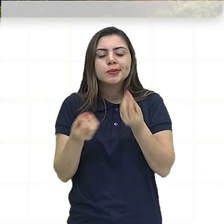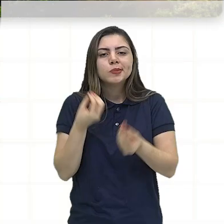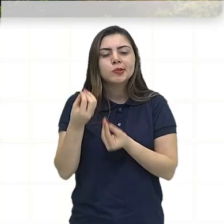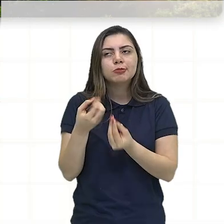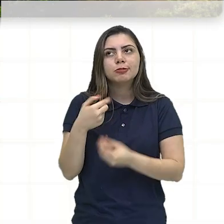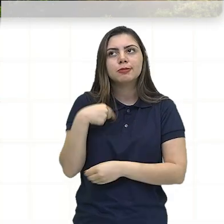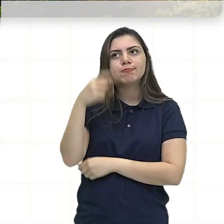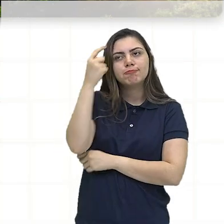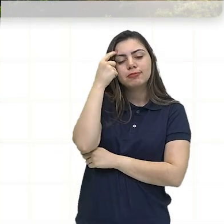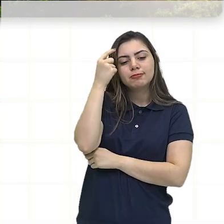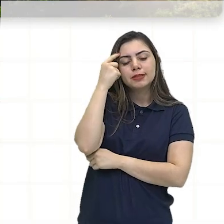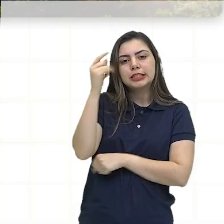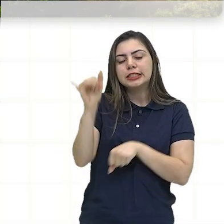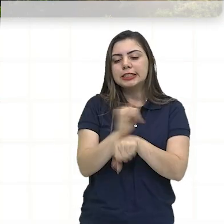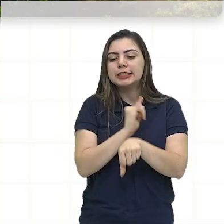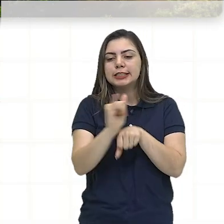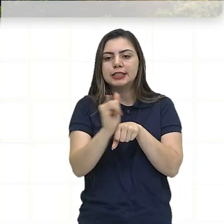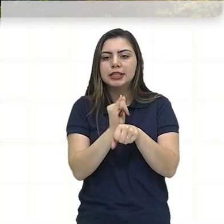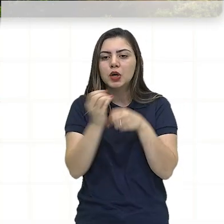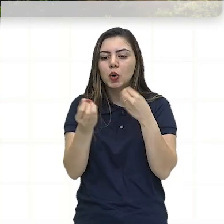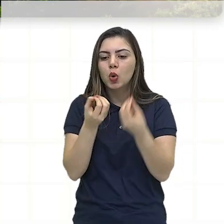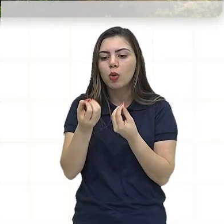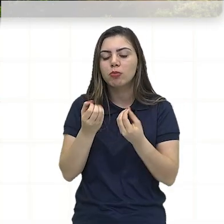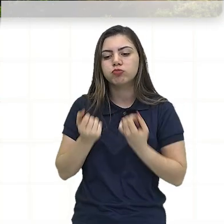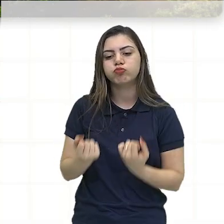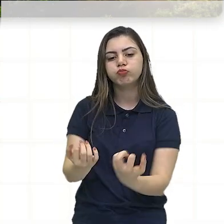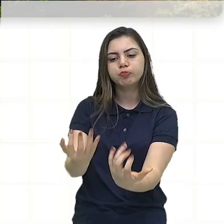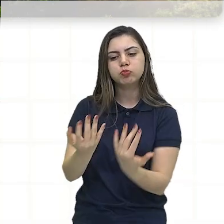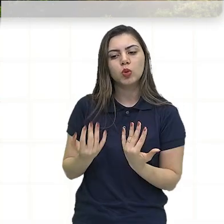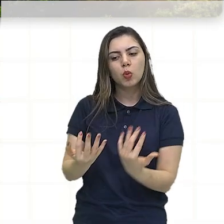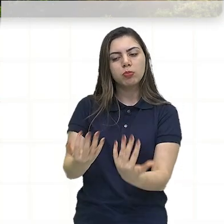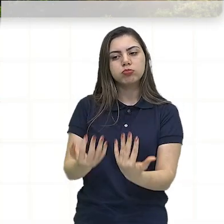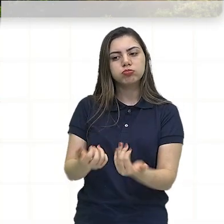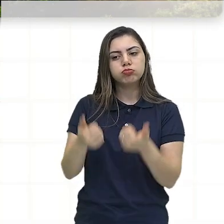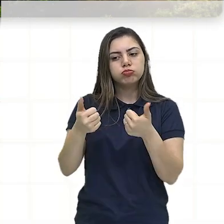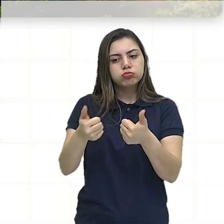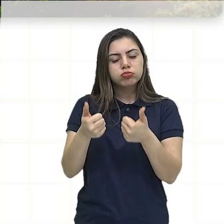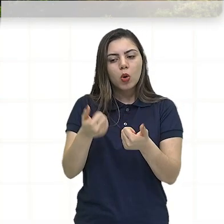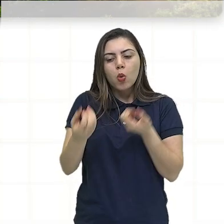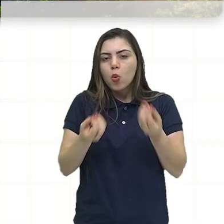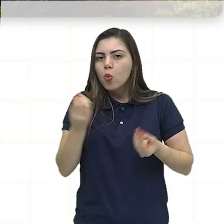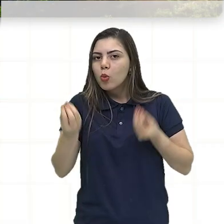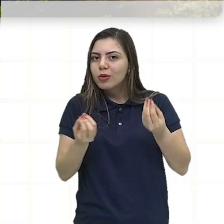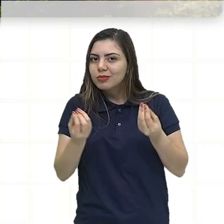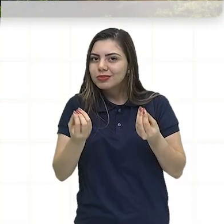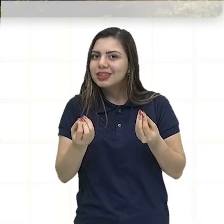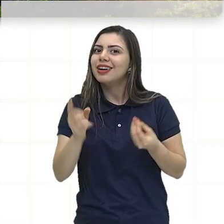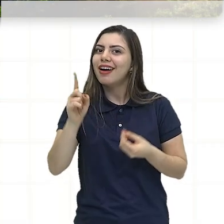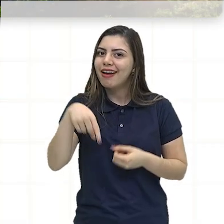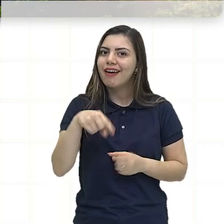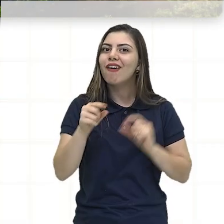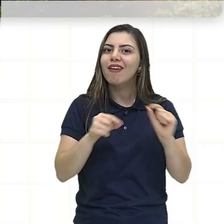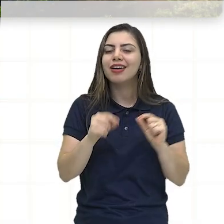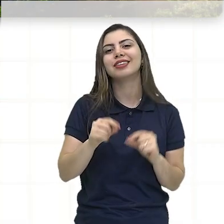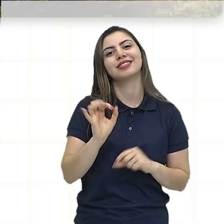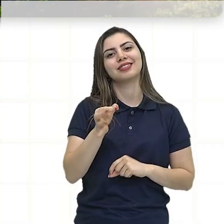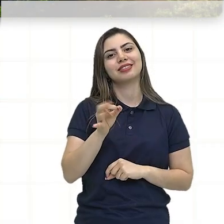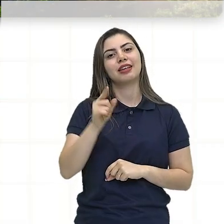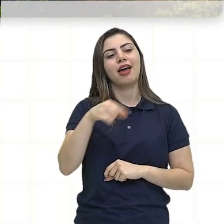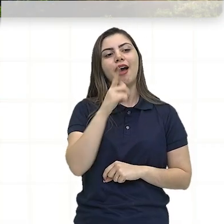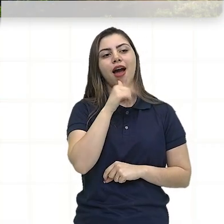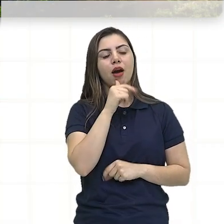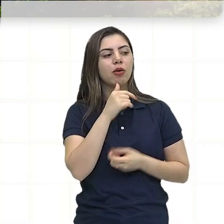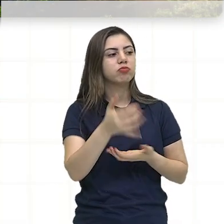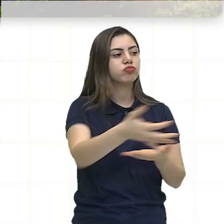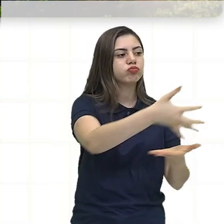você pensa em fazer para que a sua plantação continue ali produzindo? Levar água até ela. O fato de